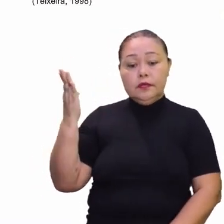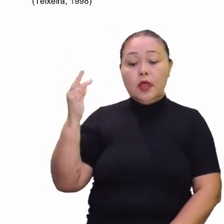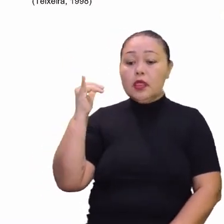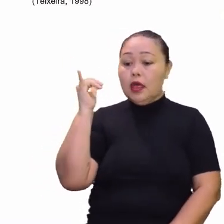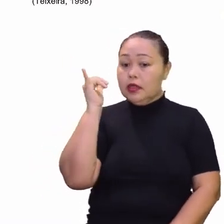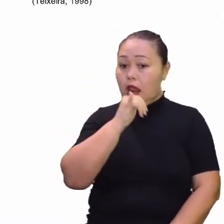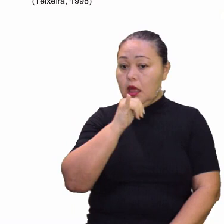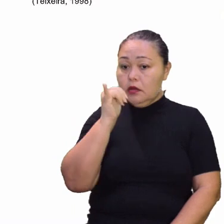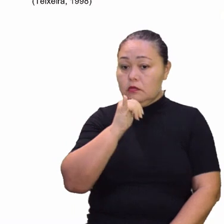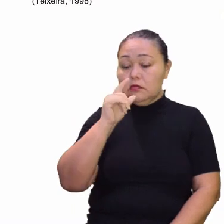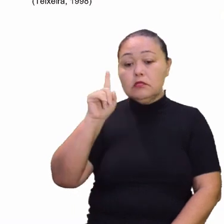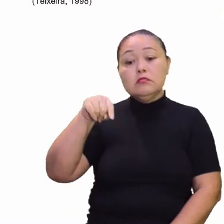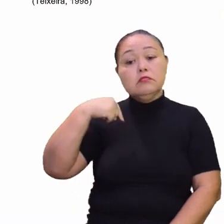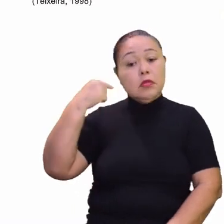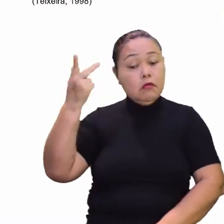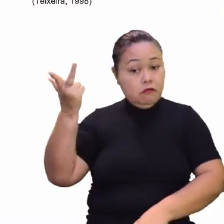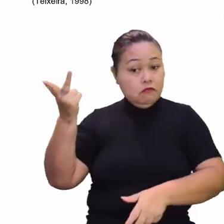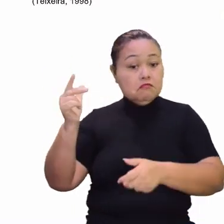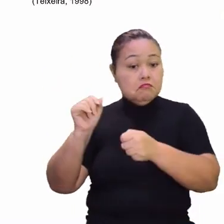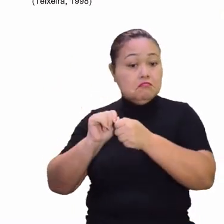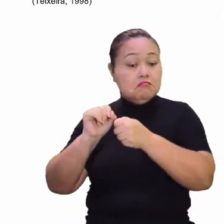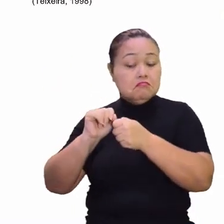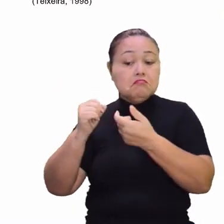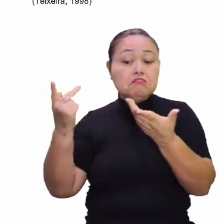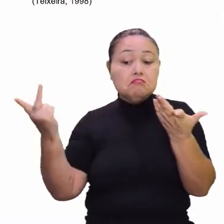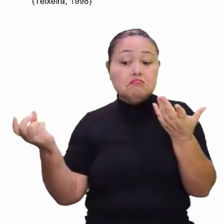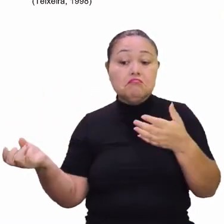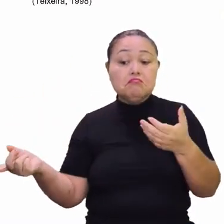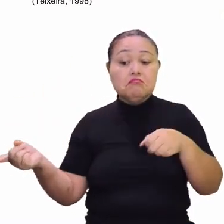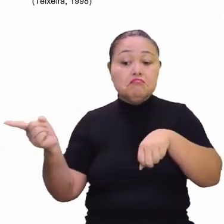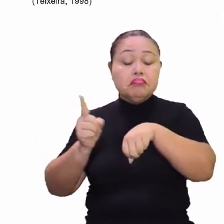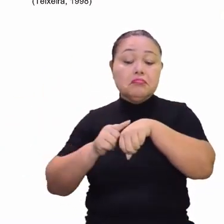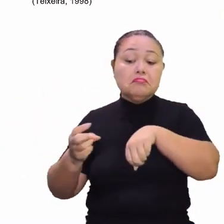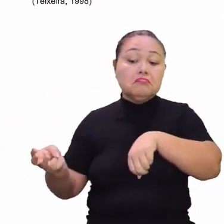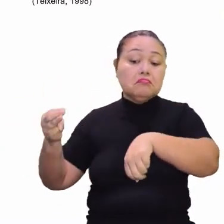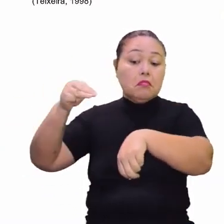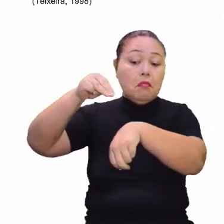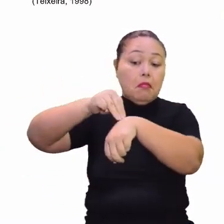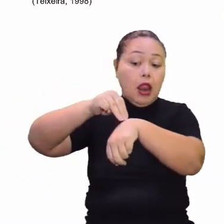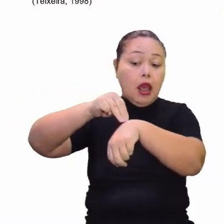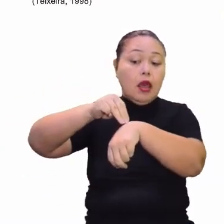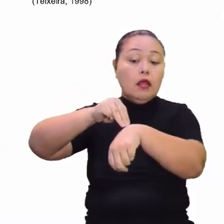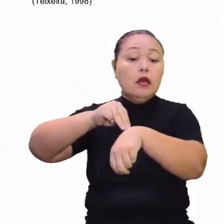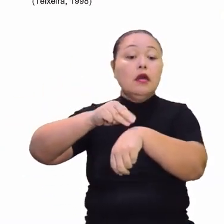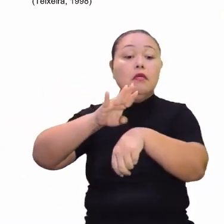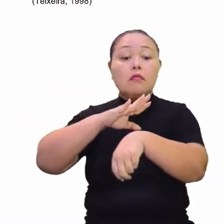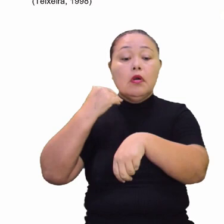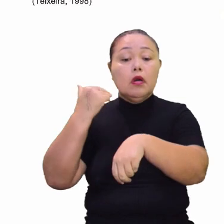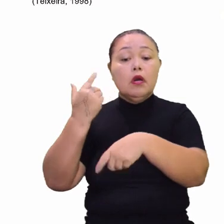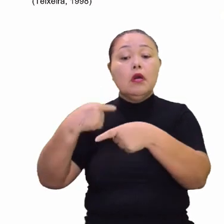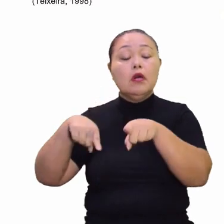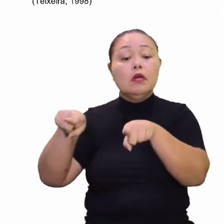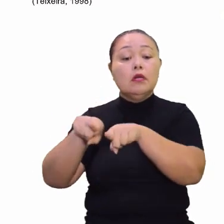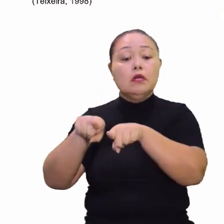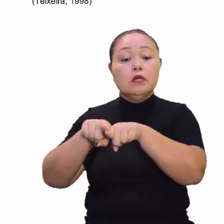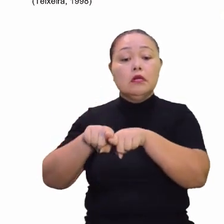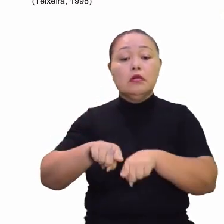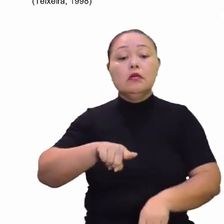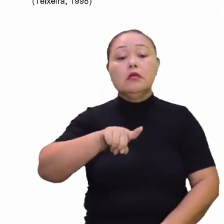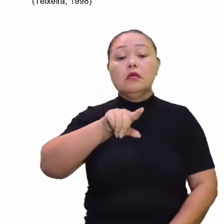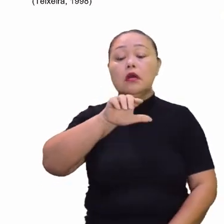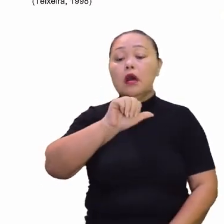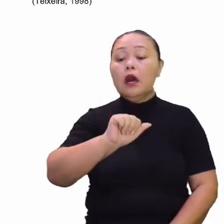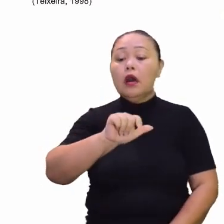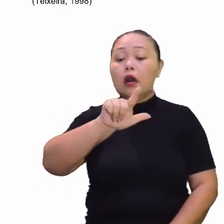Sambosetti, italiano, que inclusive foi vítima de malária, e Alexandre José de Souza, português.